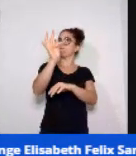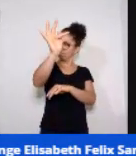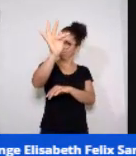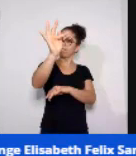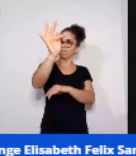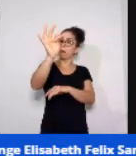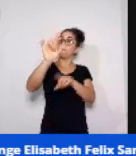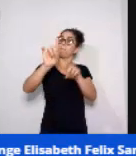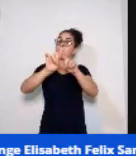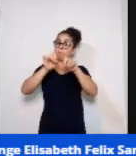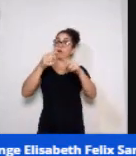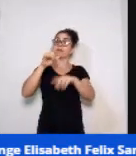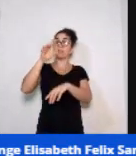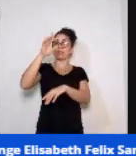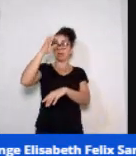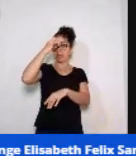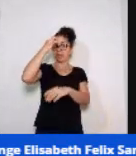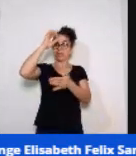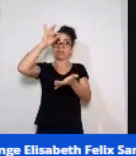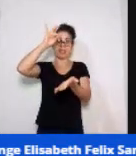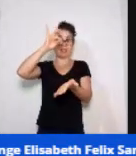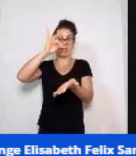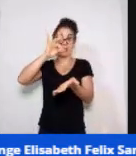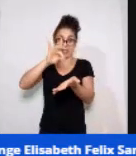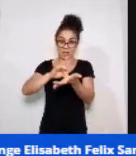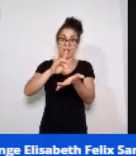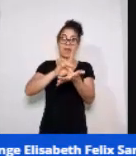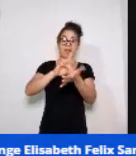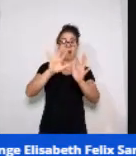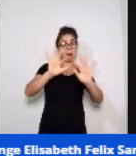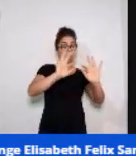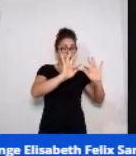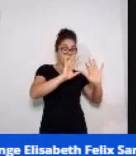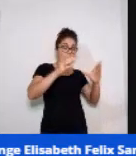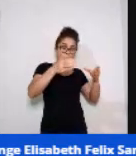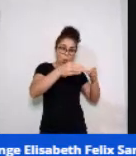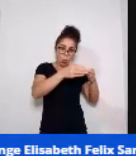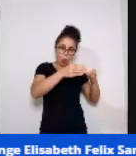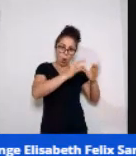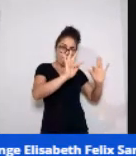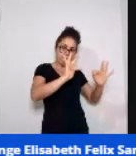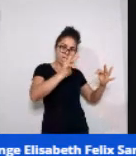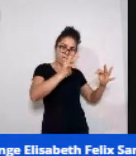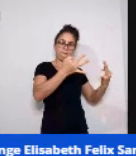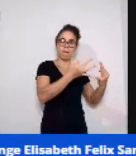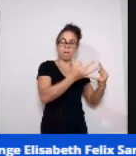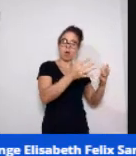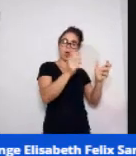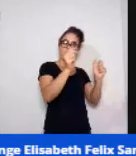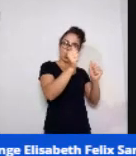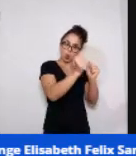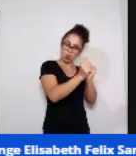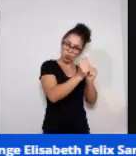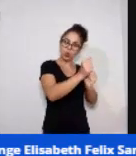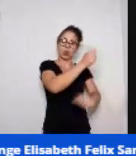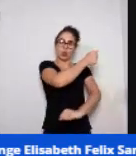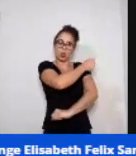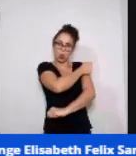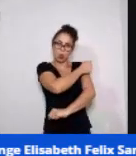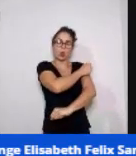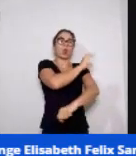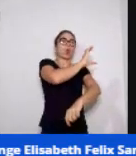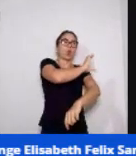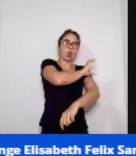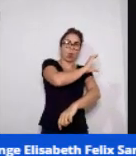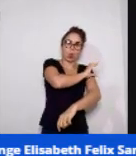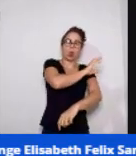diante desse grupo de pais que caminhou com a gente, nossos alunos, a equipe técnica, os